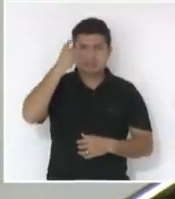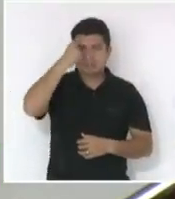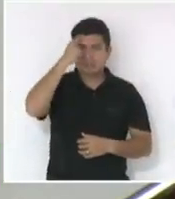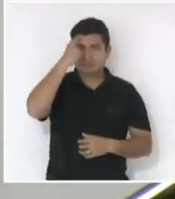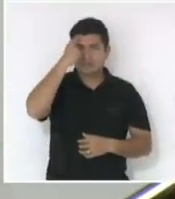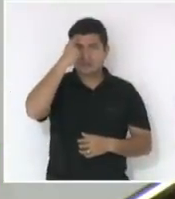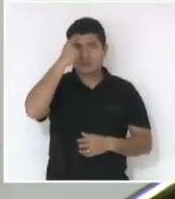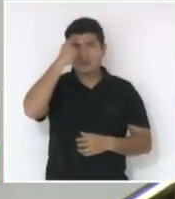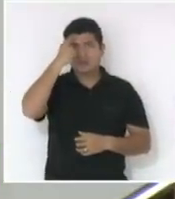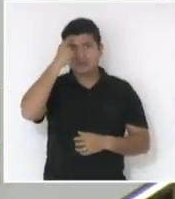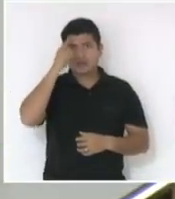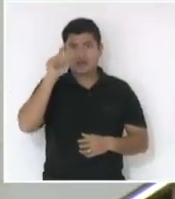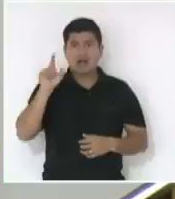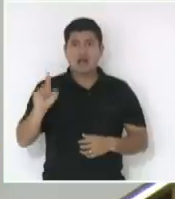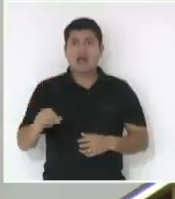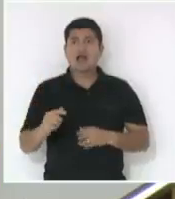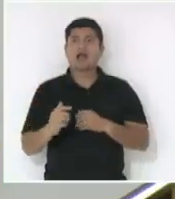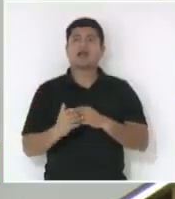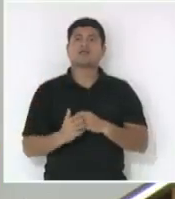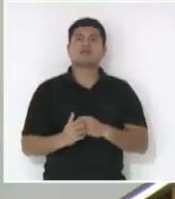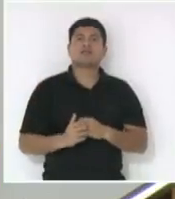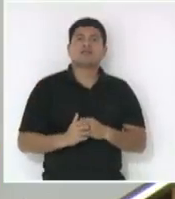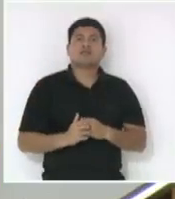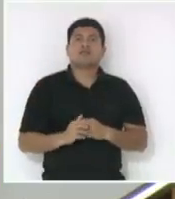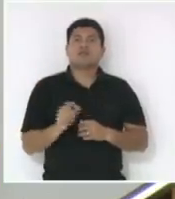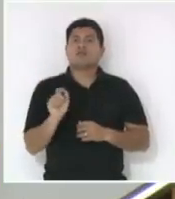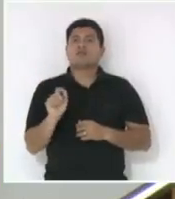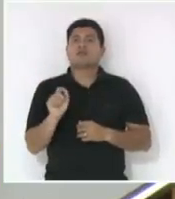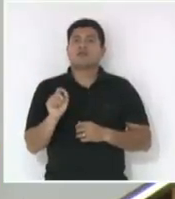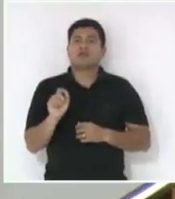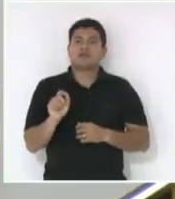o Comim era chamado de negro,